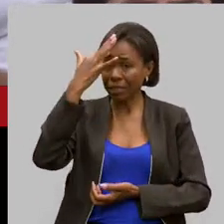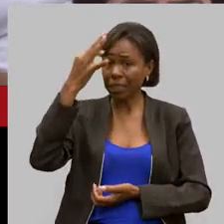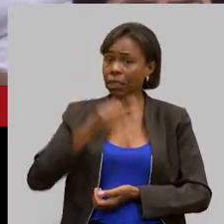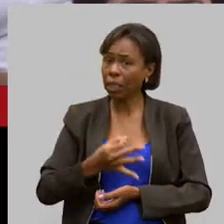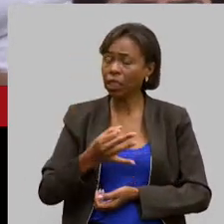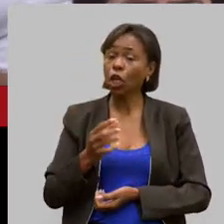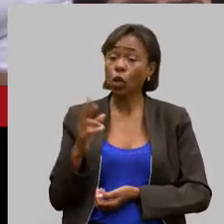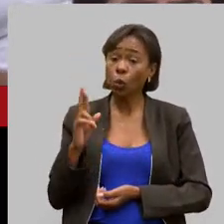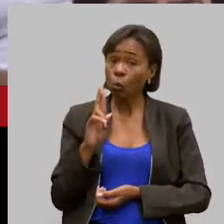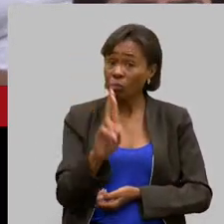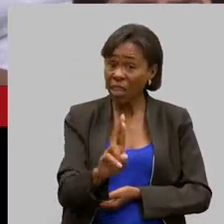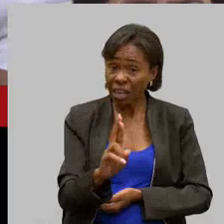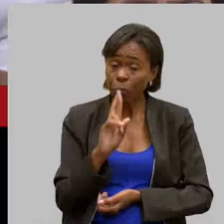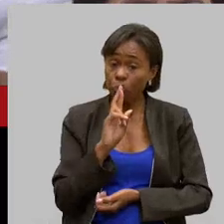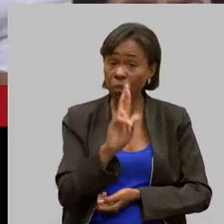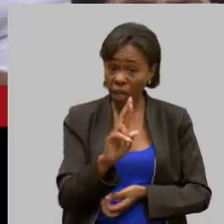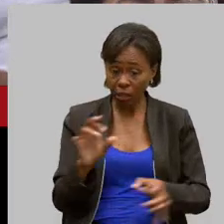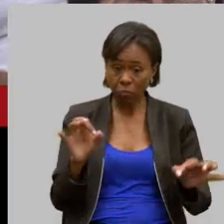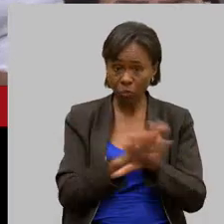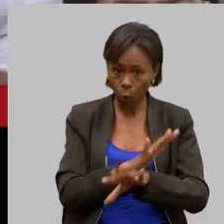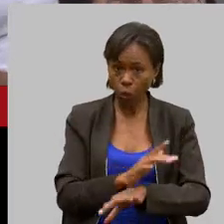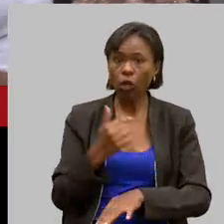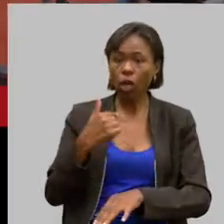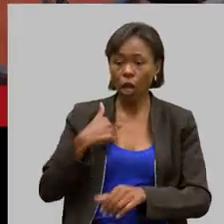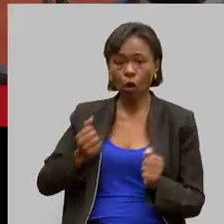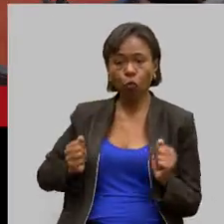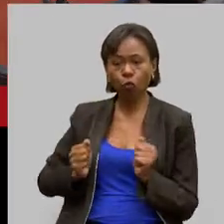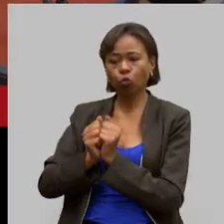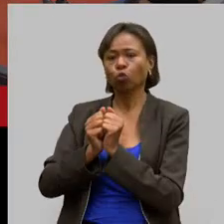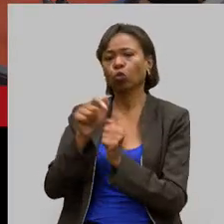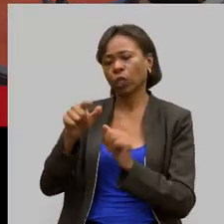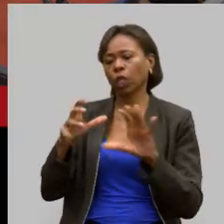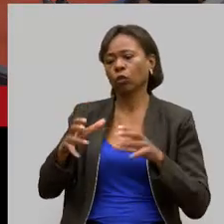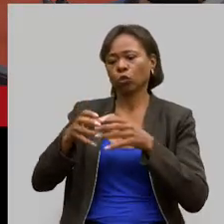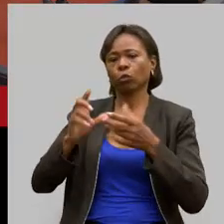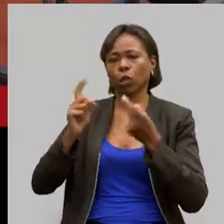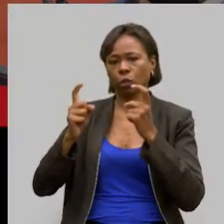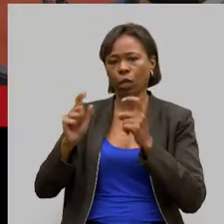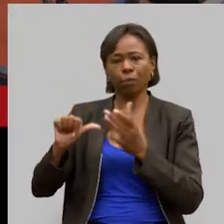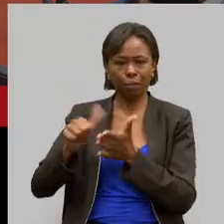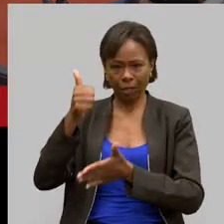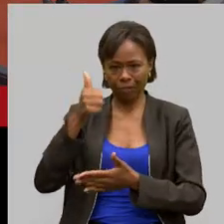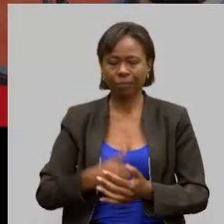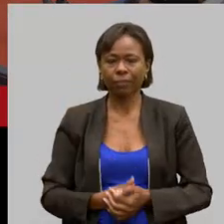primeira equipe que eu vou reunir é com a sua muito bom Vi obrigado